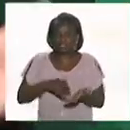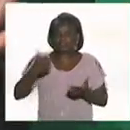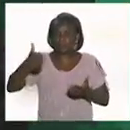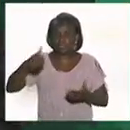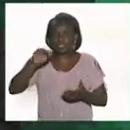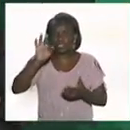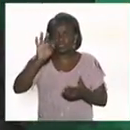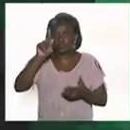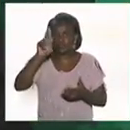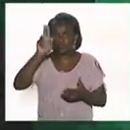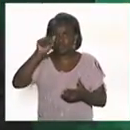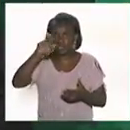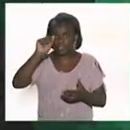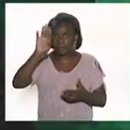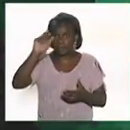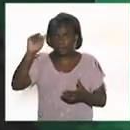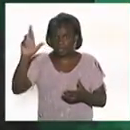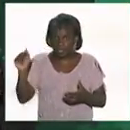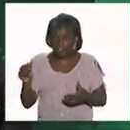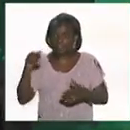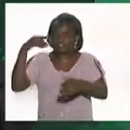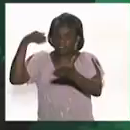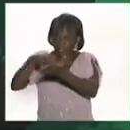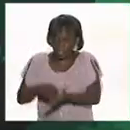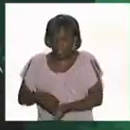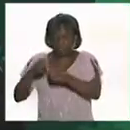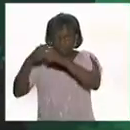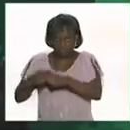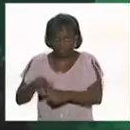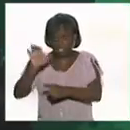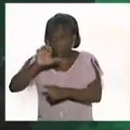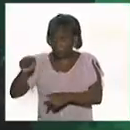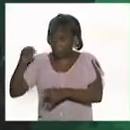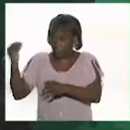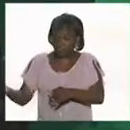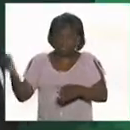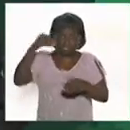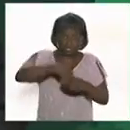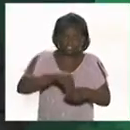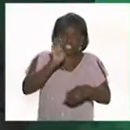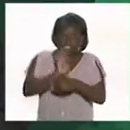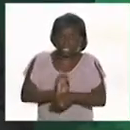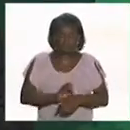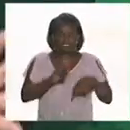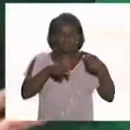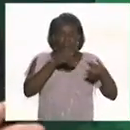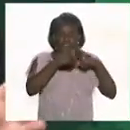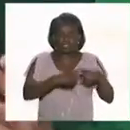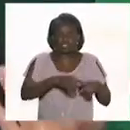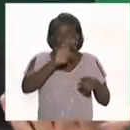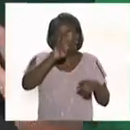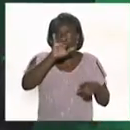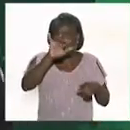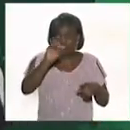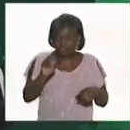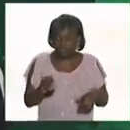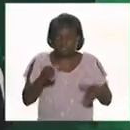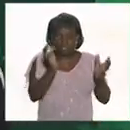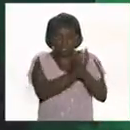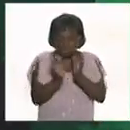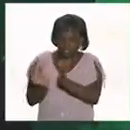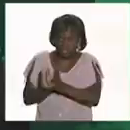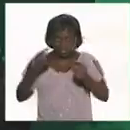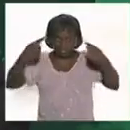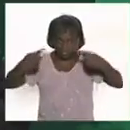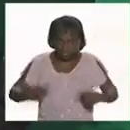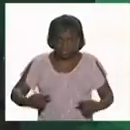no primeiro turno Taça Guanabara enfrenta dentro do grupo, semifinal, final, o campeão estará na final do estadual. Taça Rio é a mesma coisa, só que um grupo